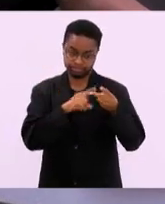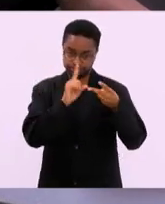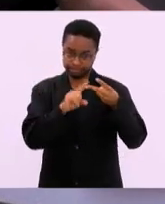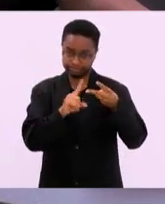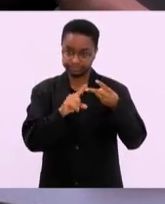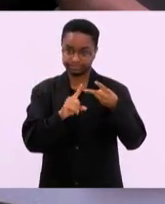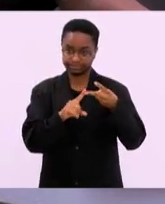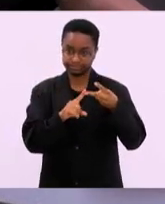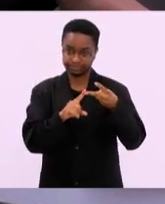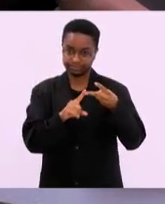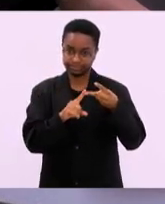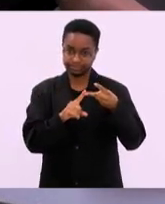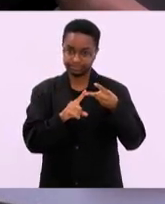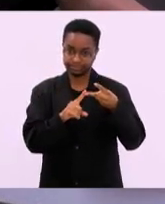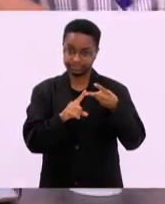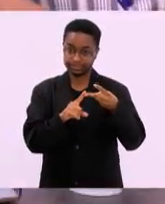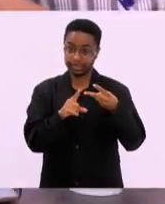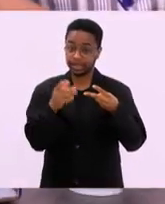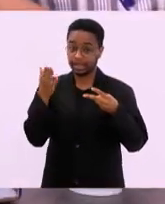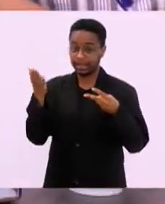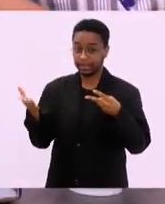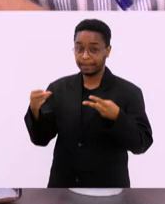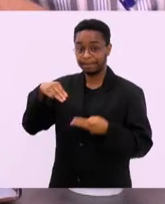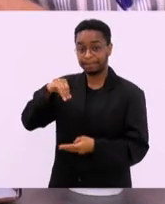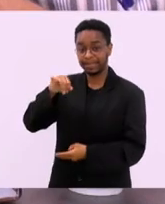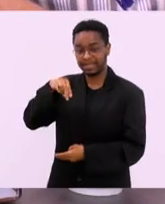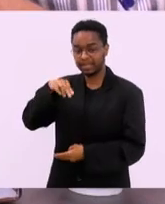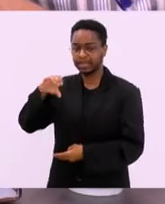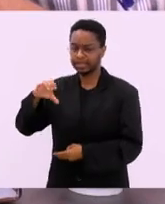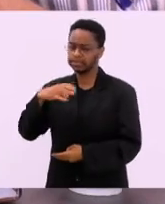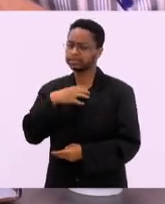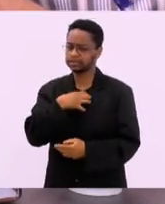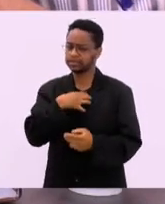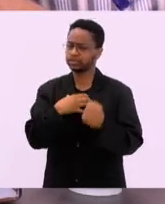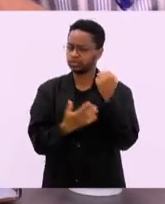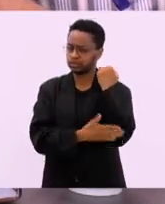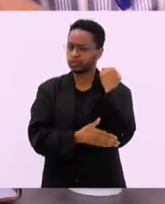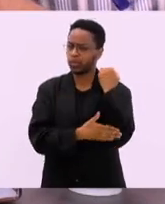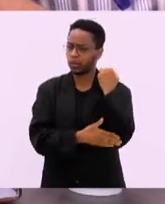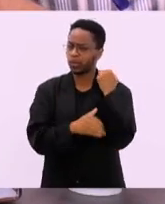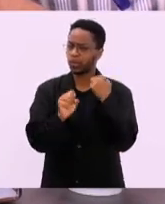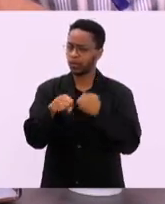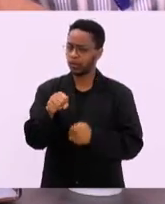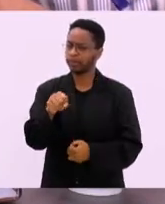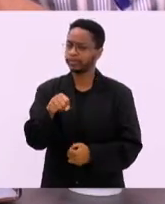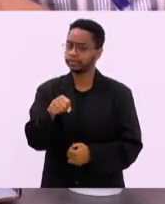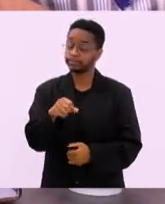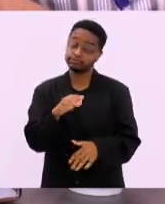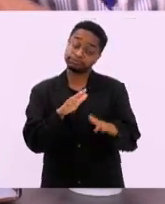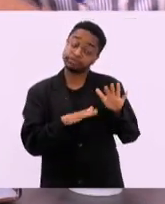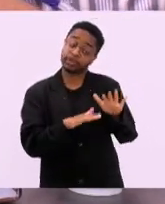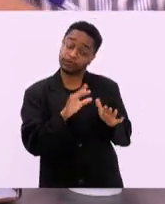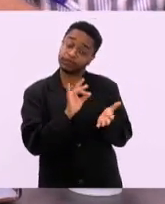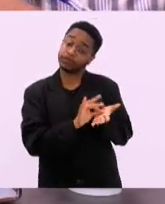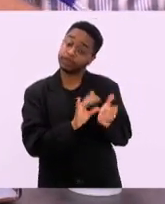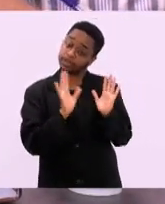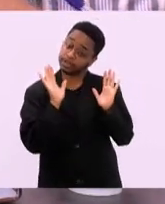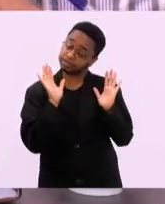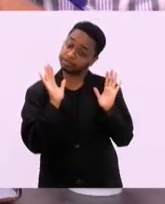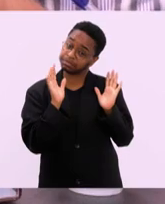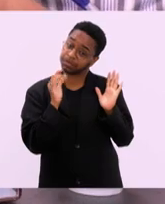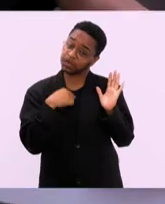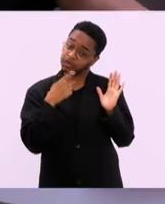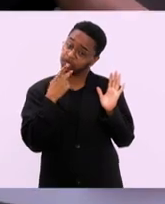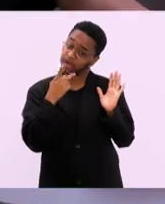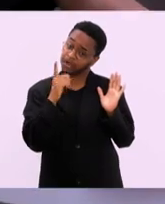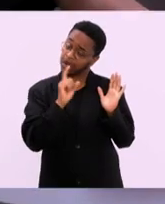Segundo, deputado Carlos Mink está com um ciúme imenso. Bom, isso pode ser também. Não nego. Não nego.